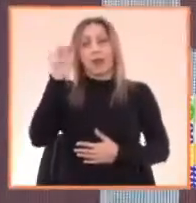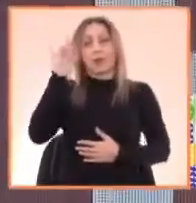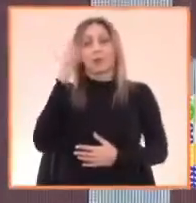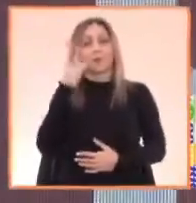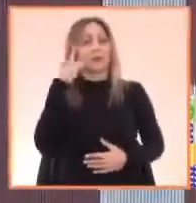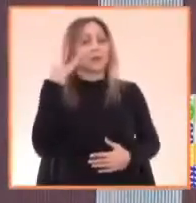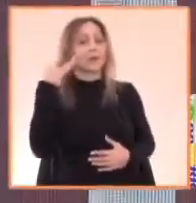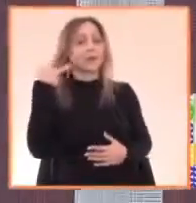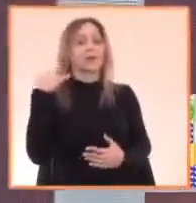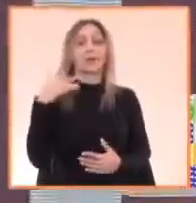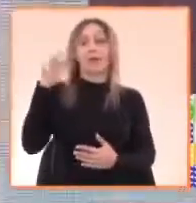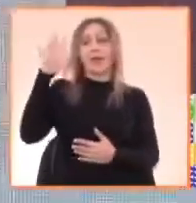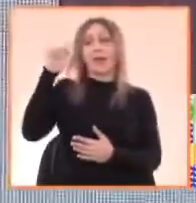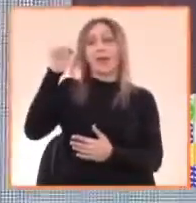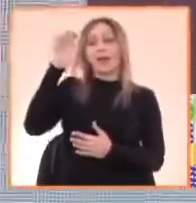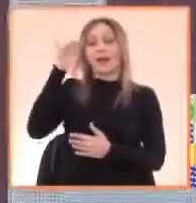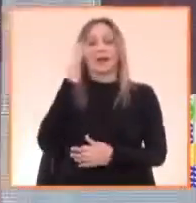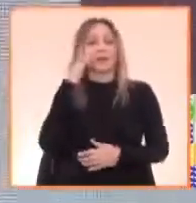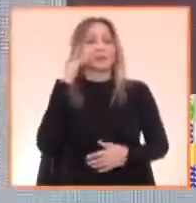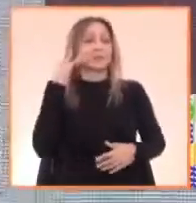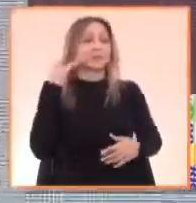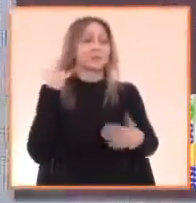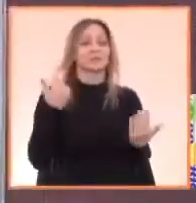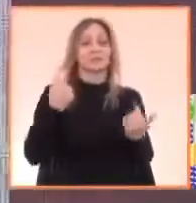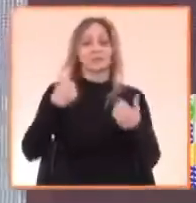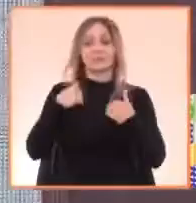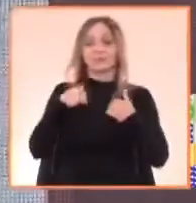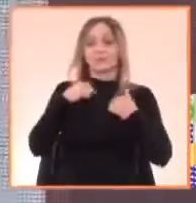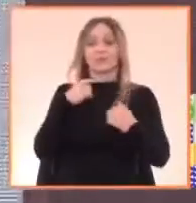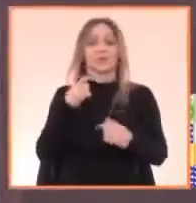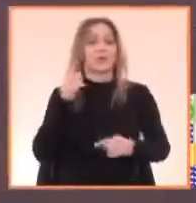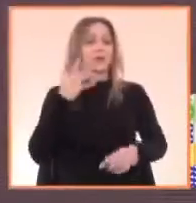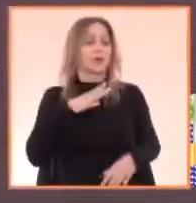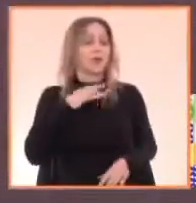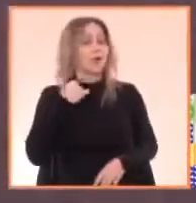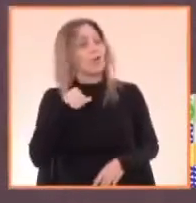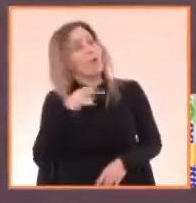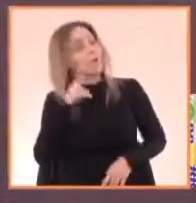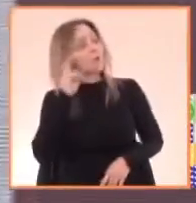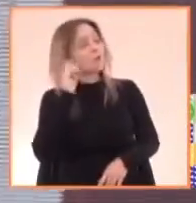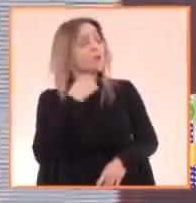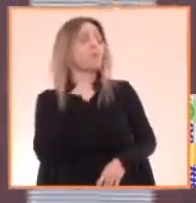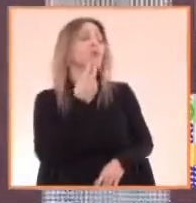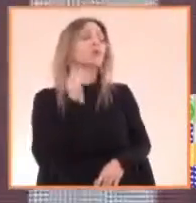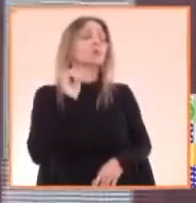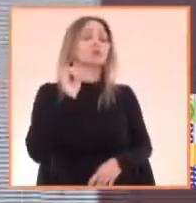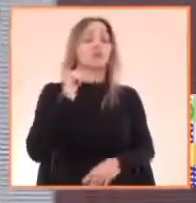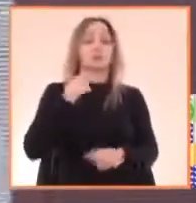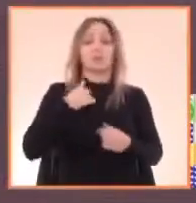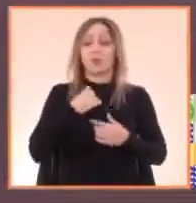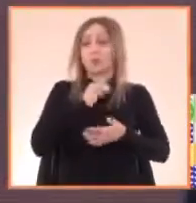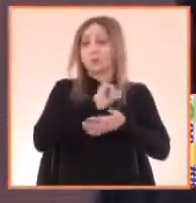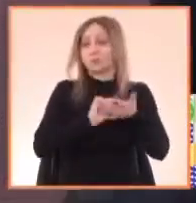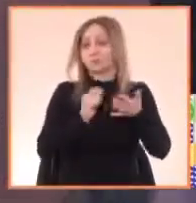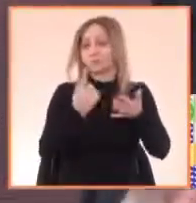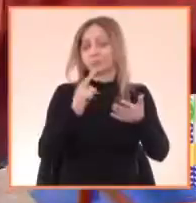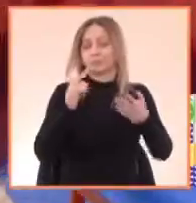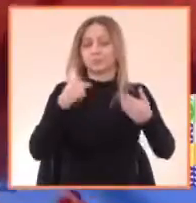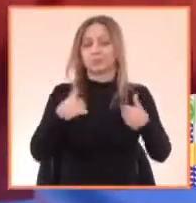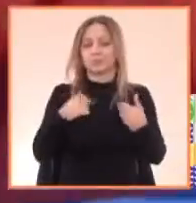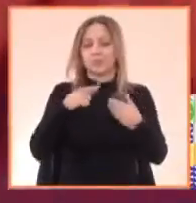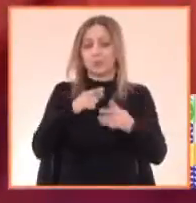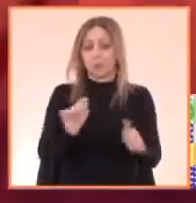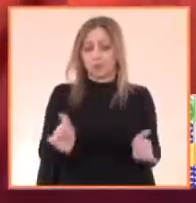alô, morena, deixa de novo eu ouvir a tua voz. Eu não desisto de